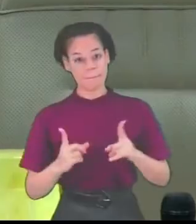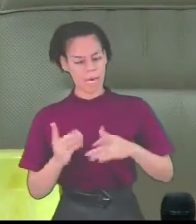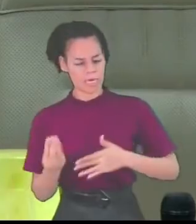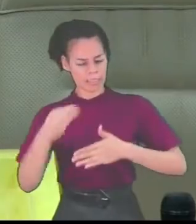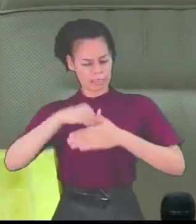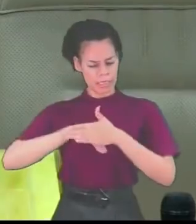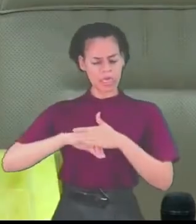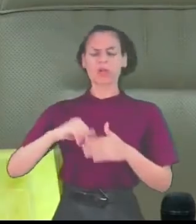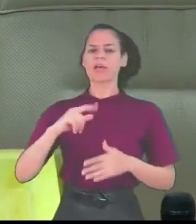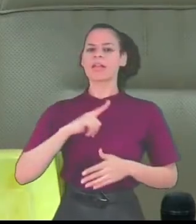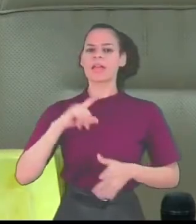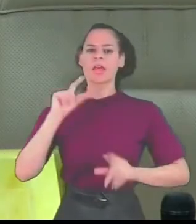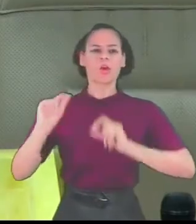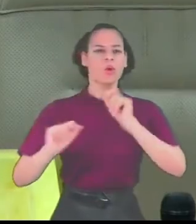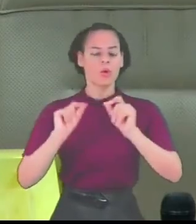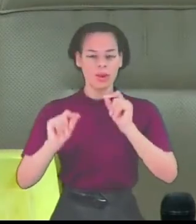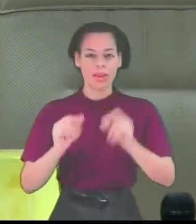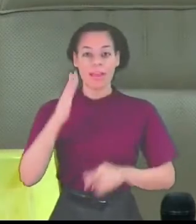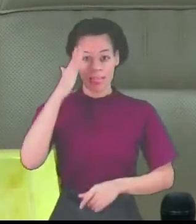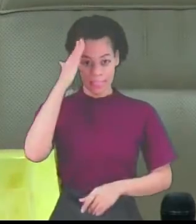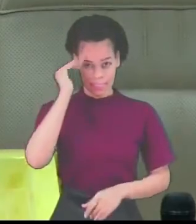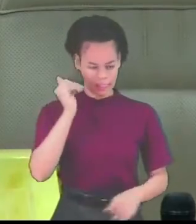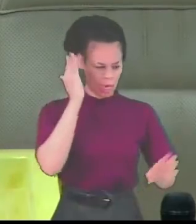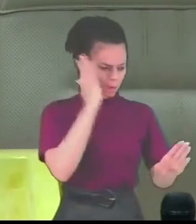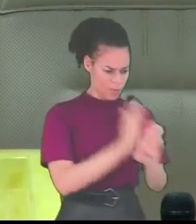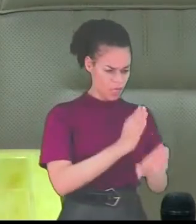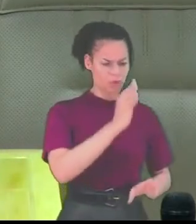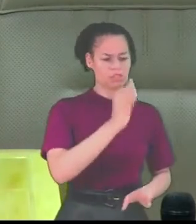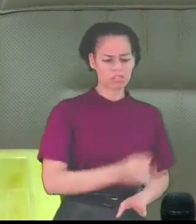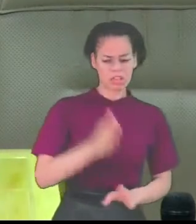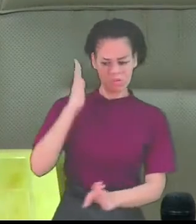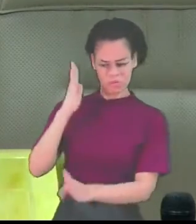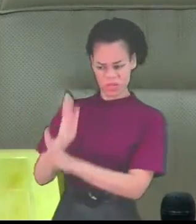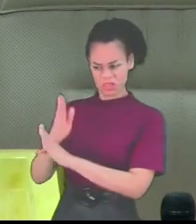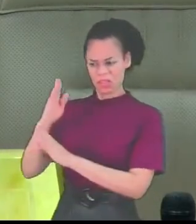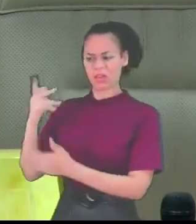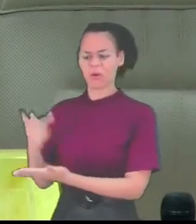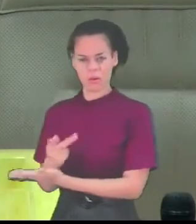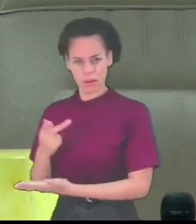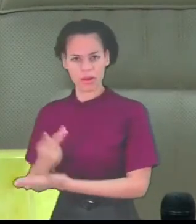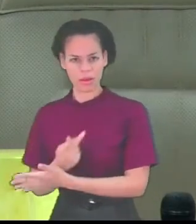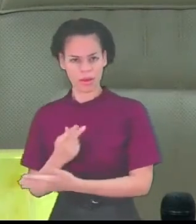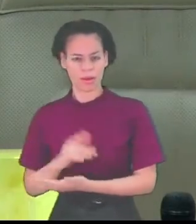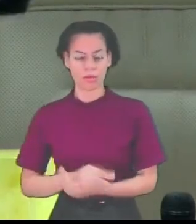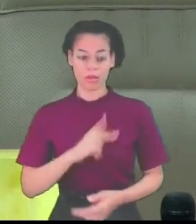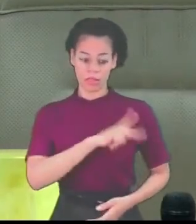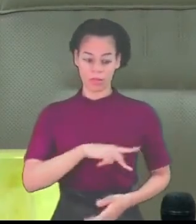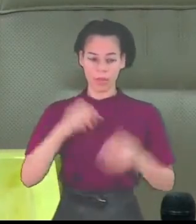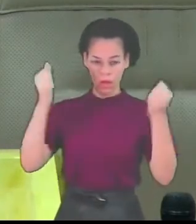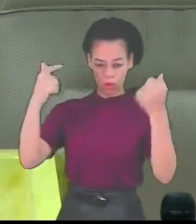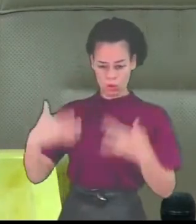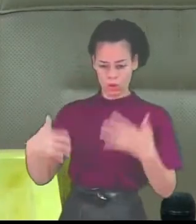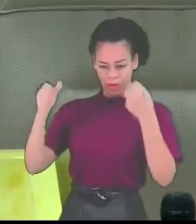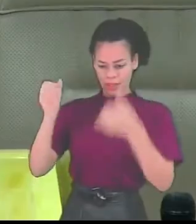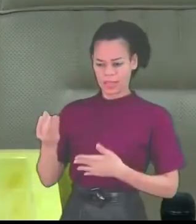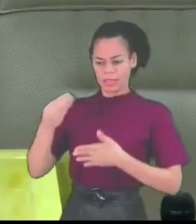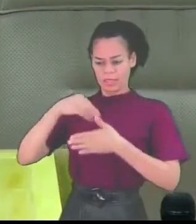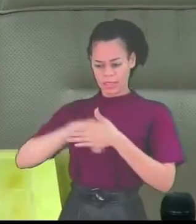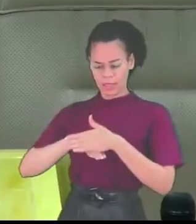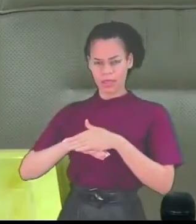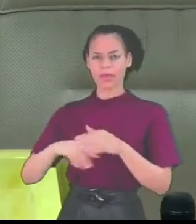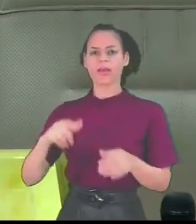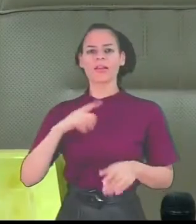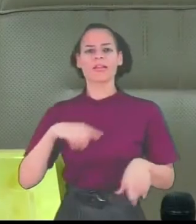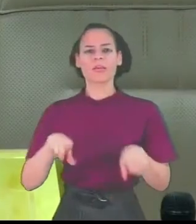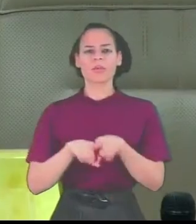tem um dispositivo que sabe discernir o certo do errado e Alegria e Cia esse dispositivo tão E ai